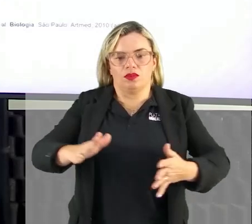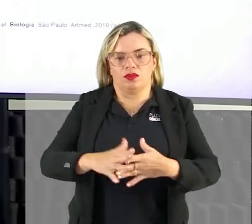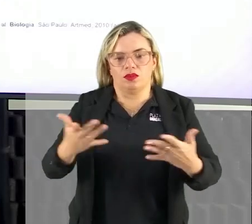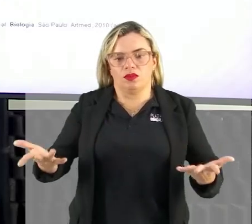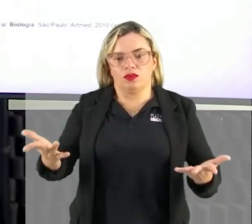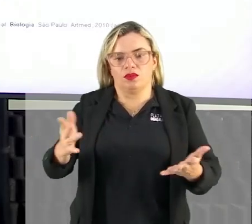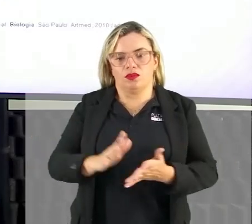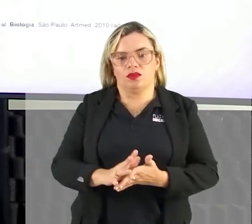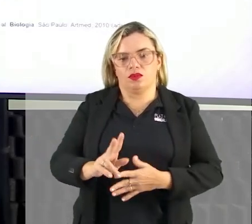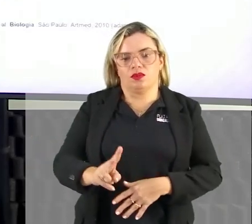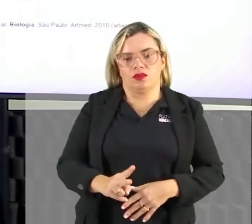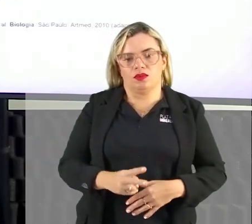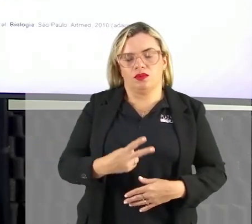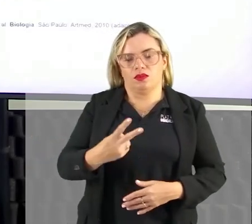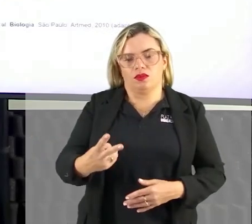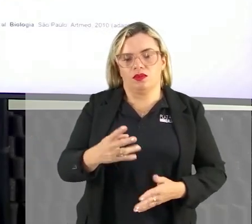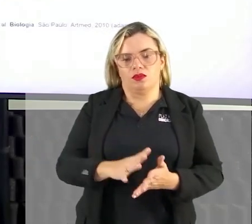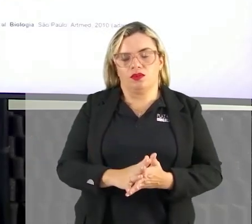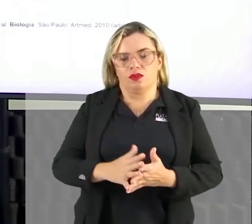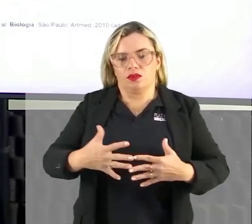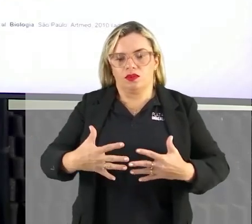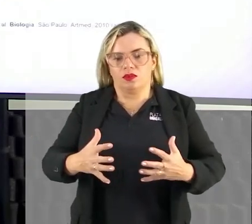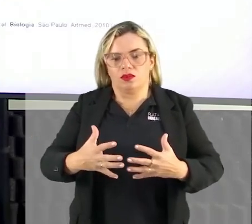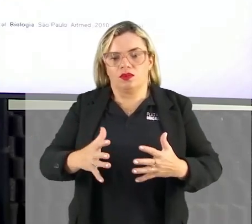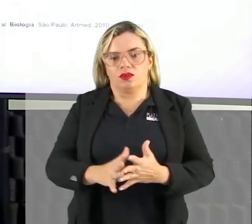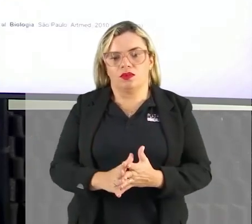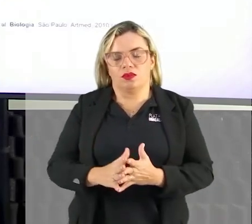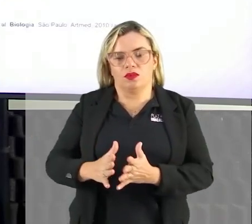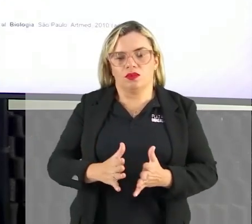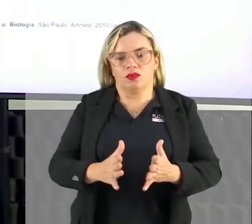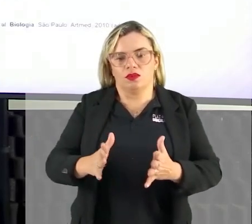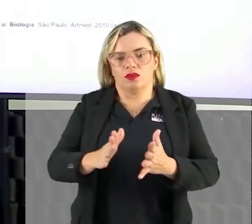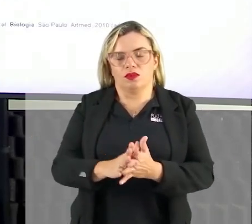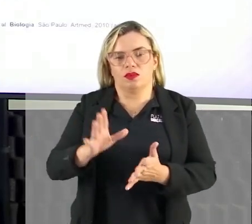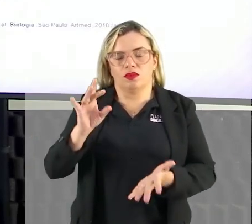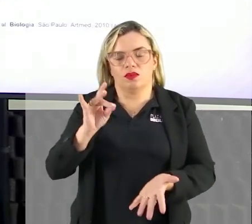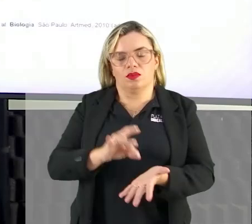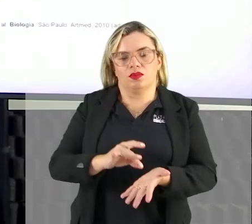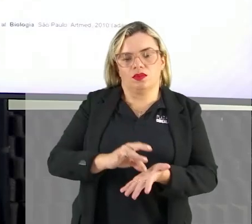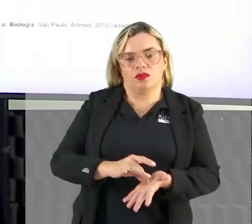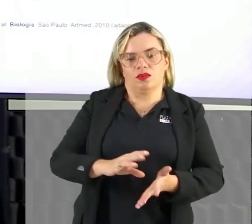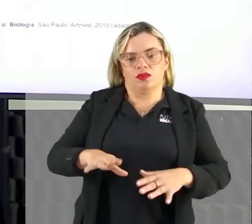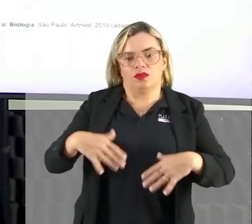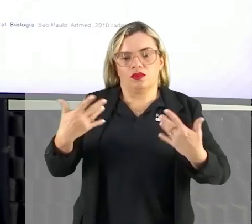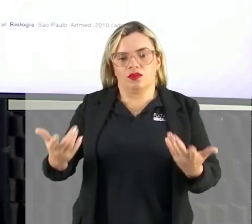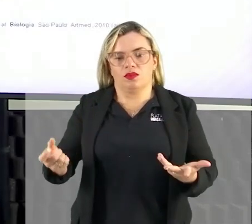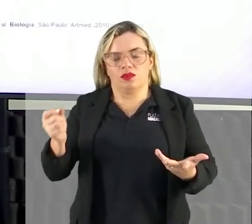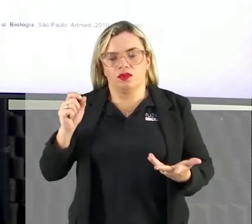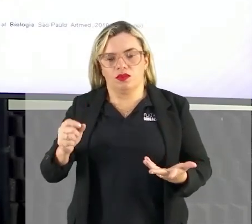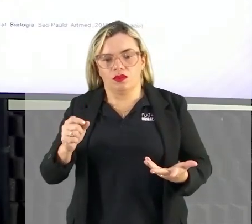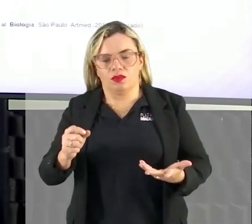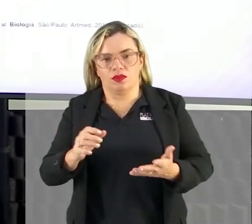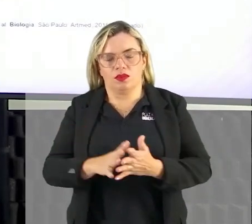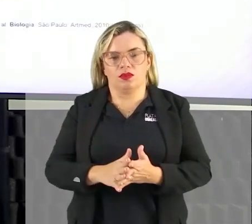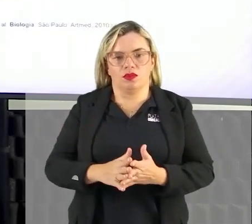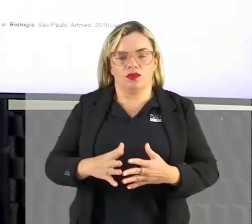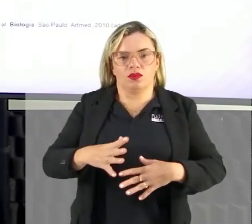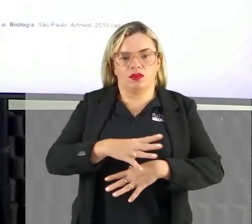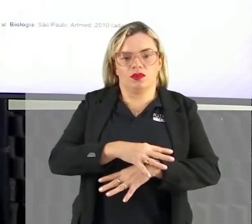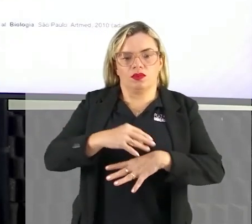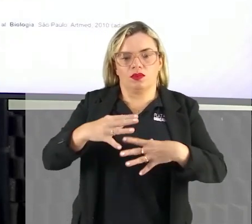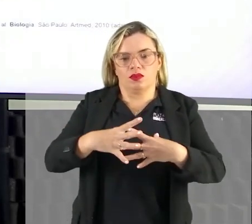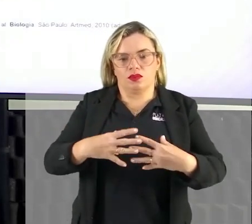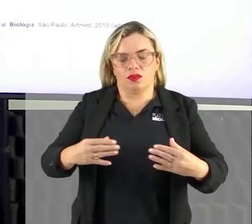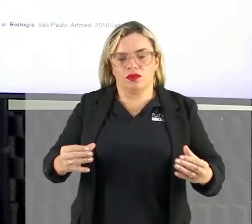a existência de tecidos condutores verdadeiros, né? Condutores, os tecidos vasculares, condutores,